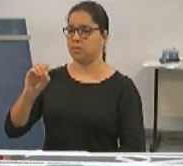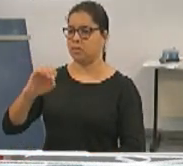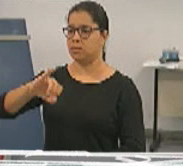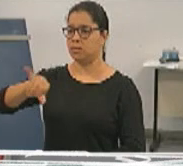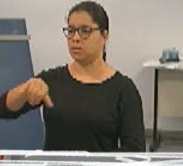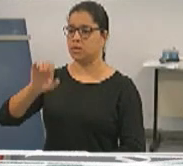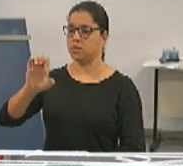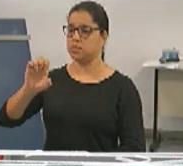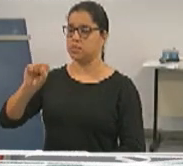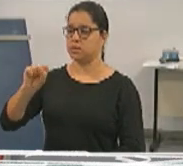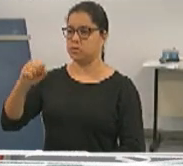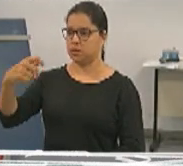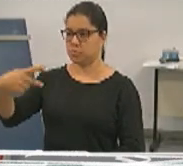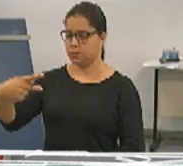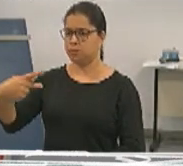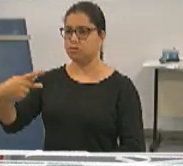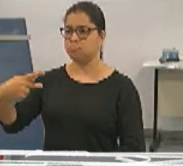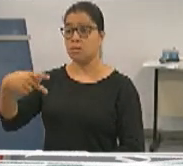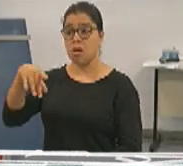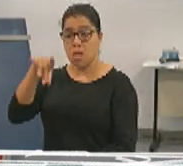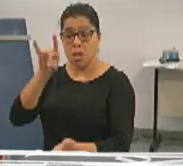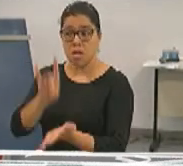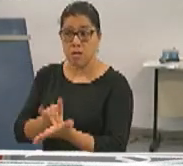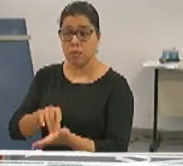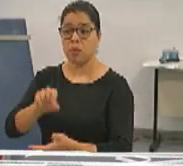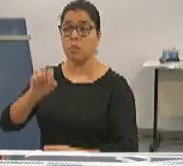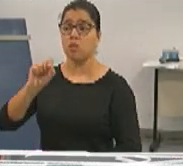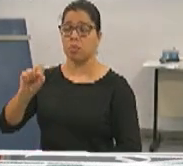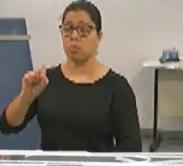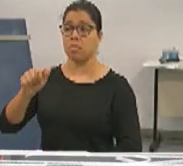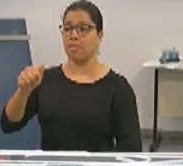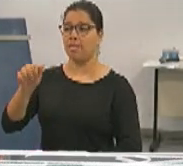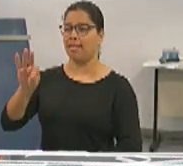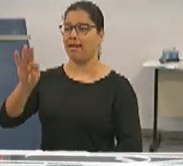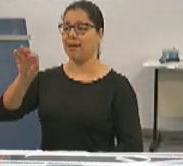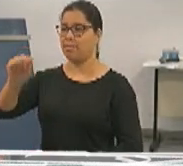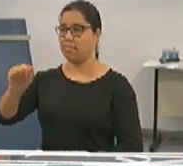que, com a ata da defesa,